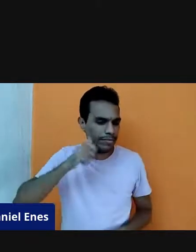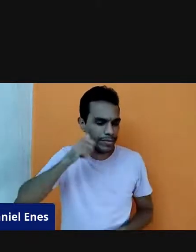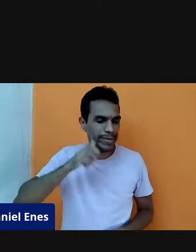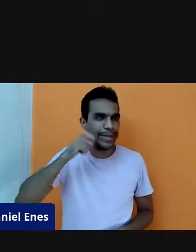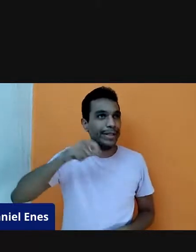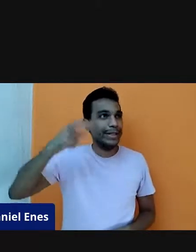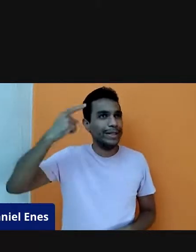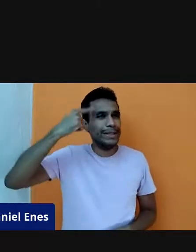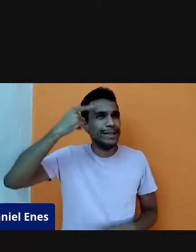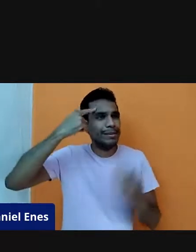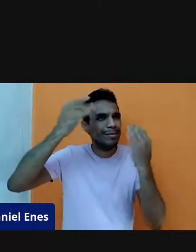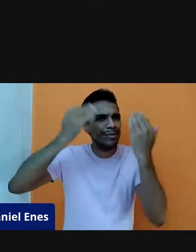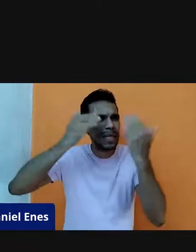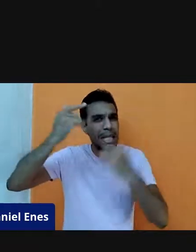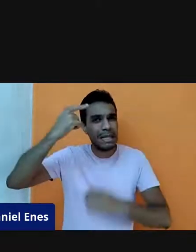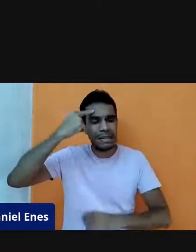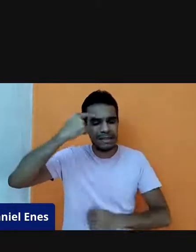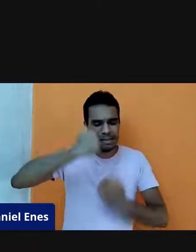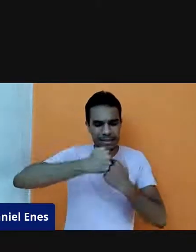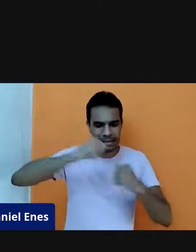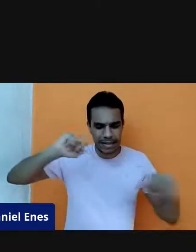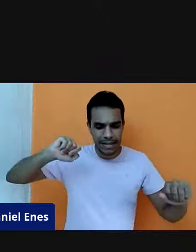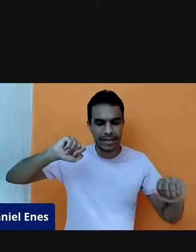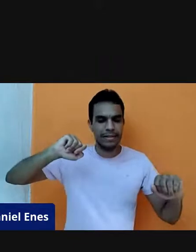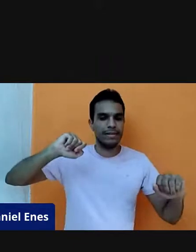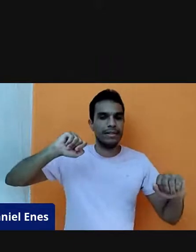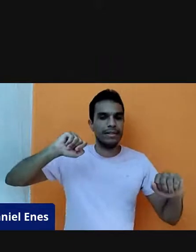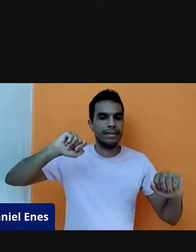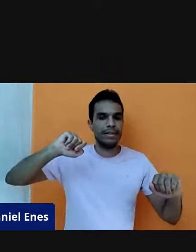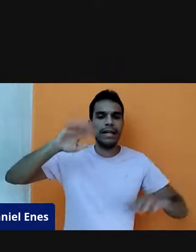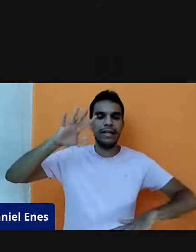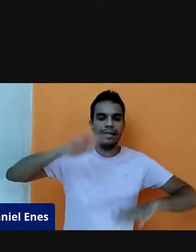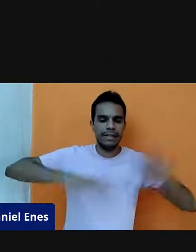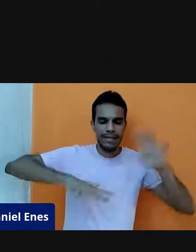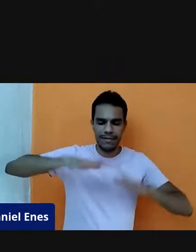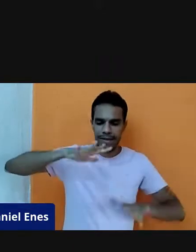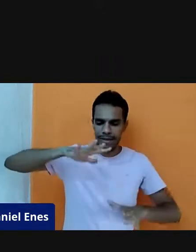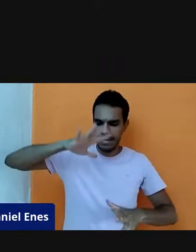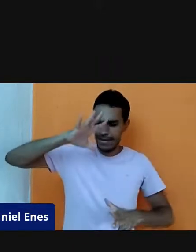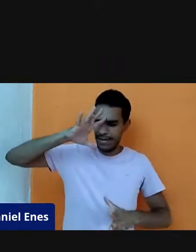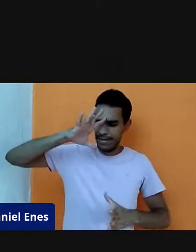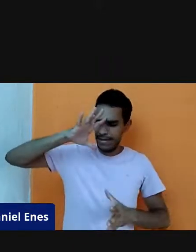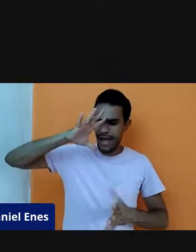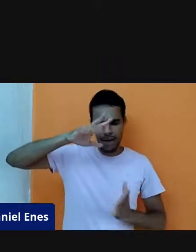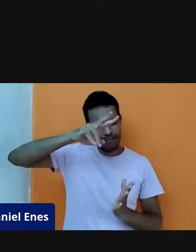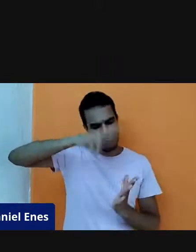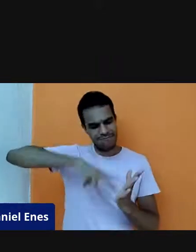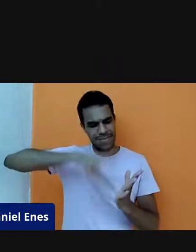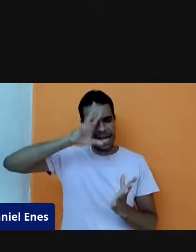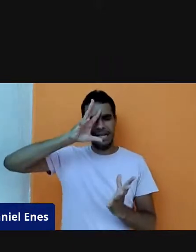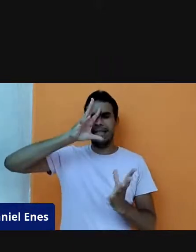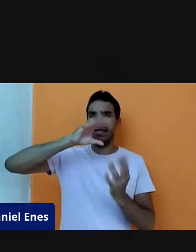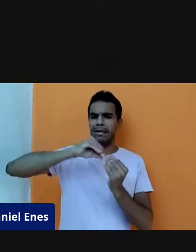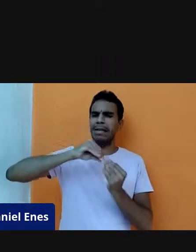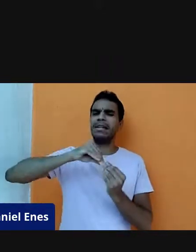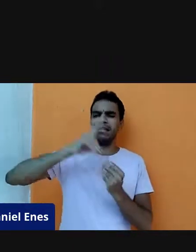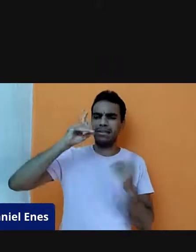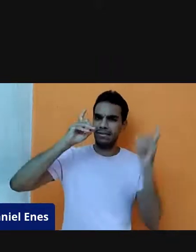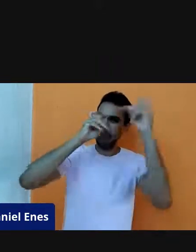e, às vezes, de difícil compreensão para alguns leitores. Né? A